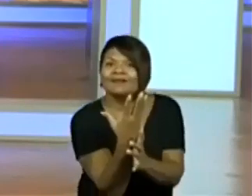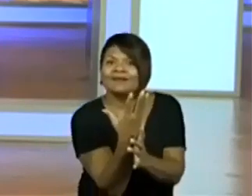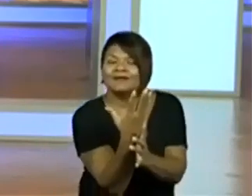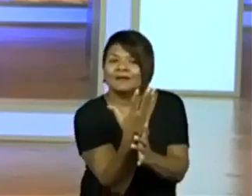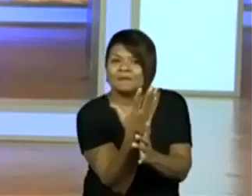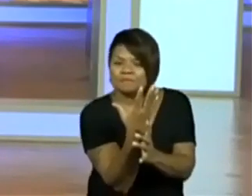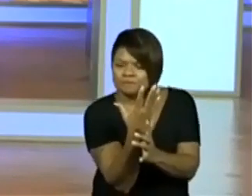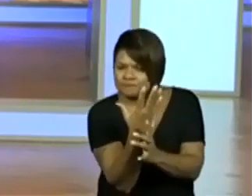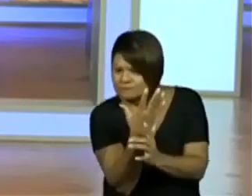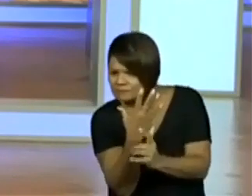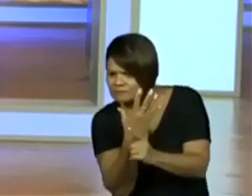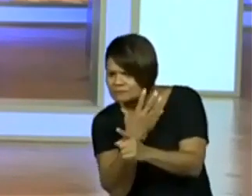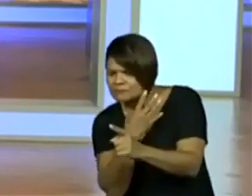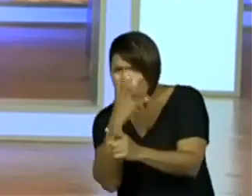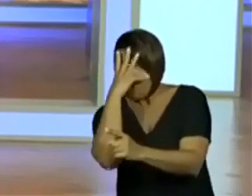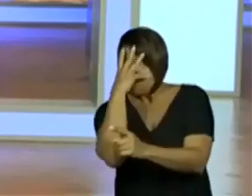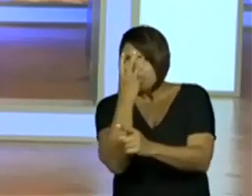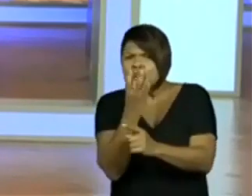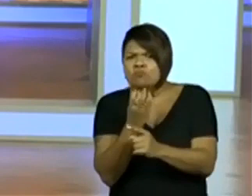Boto.